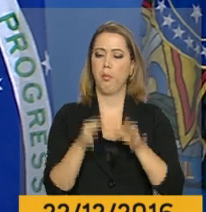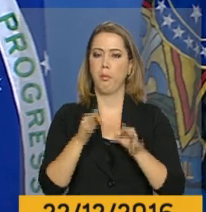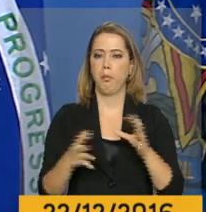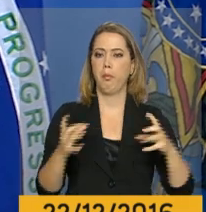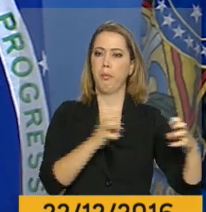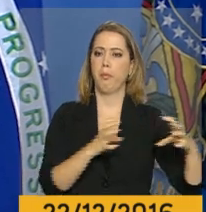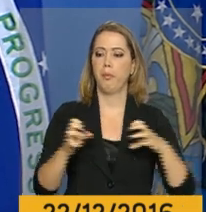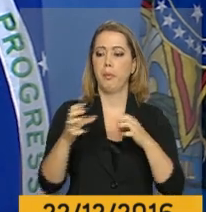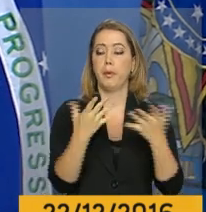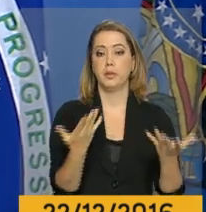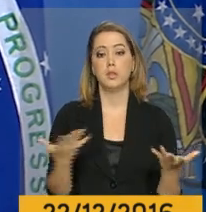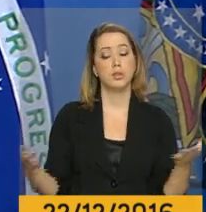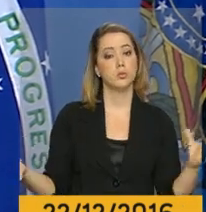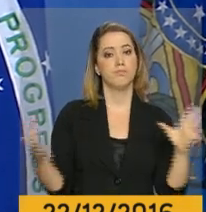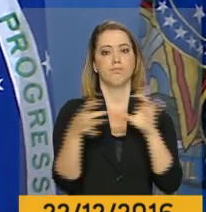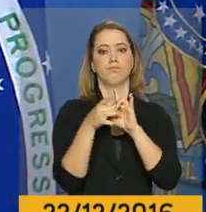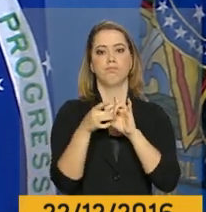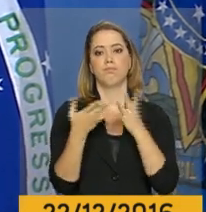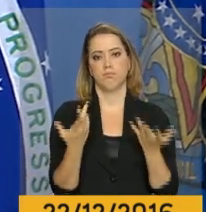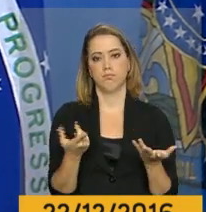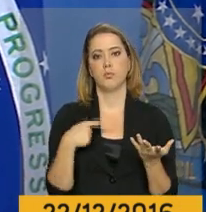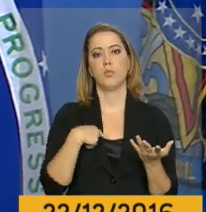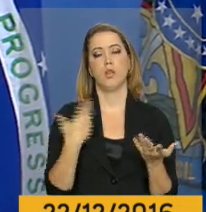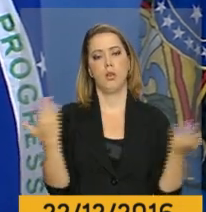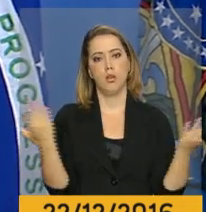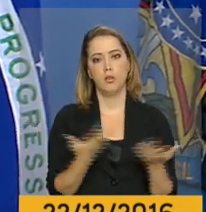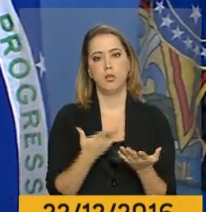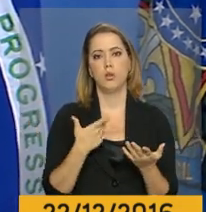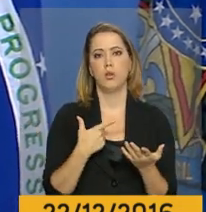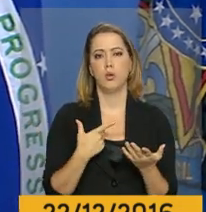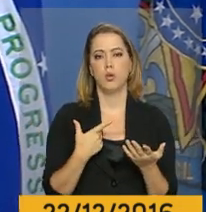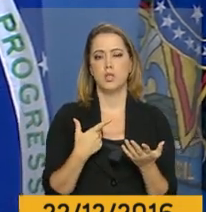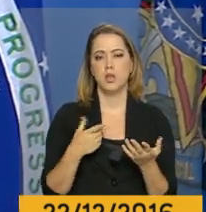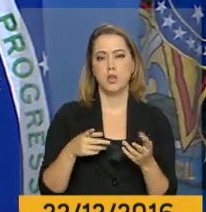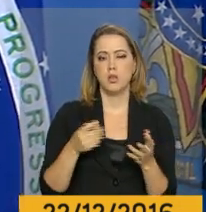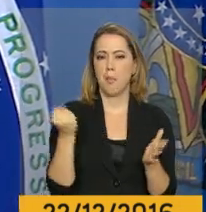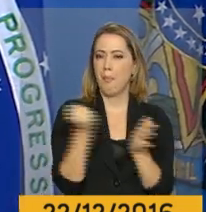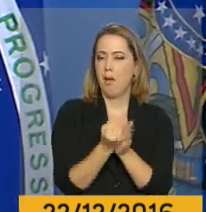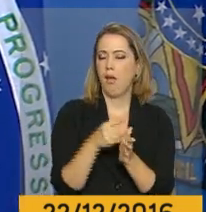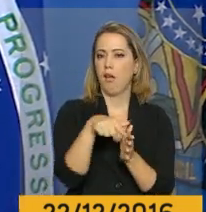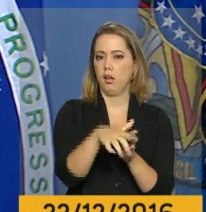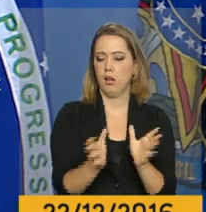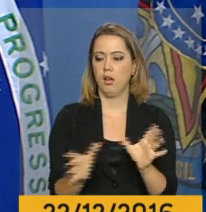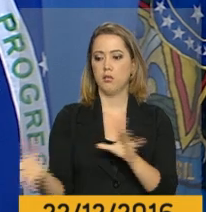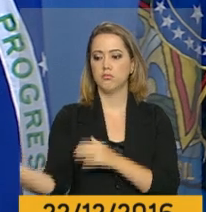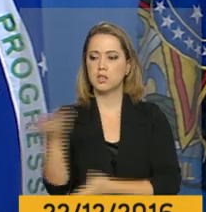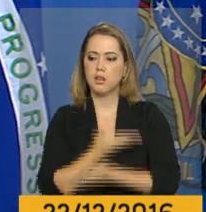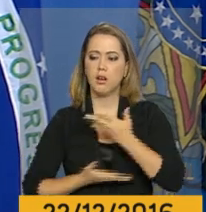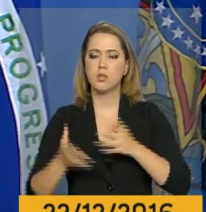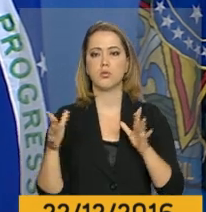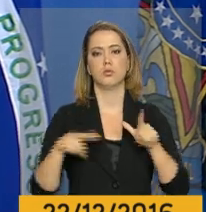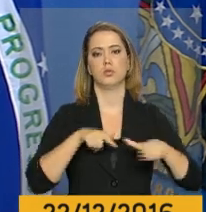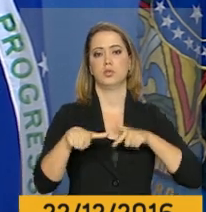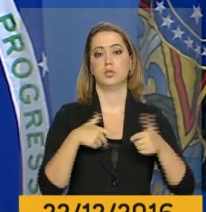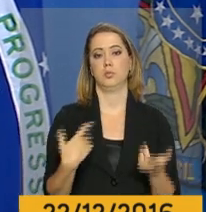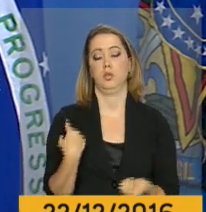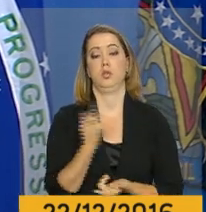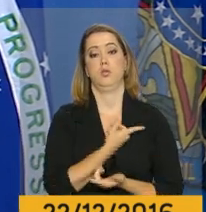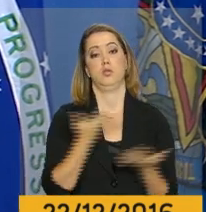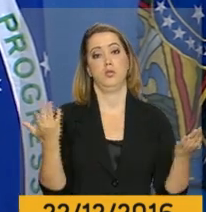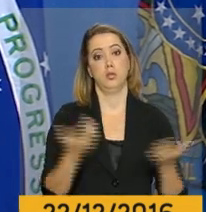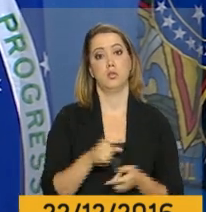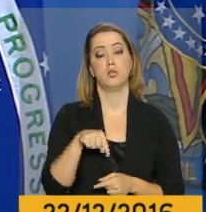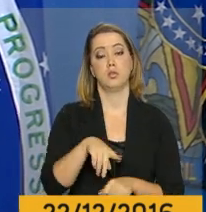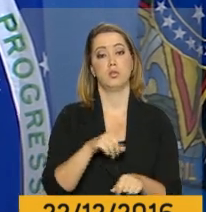uma litigiosidade social que tipifica muito as relações de trabalho. Mas nós queremos, na verdade, usar este